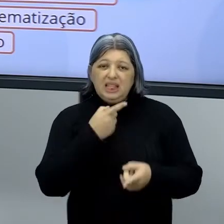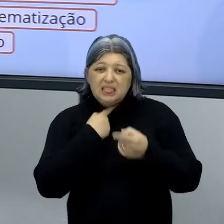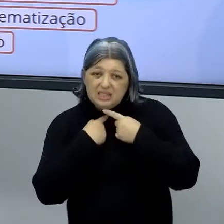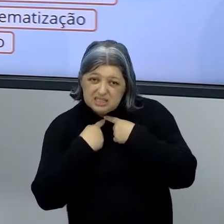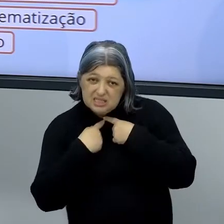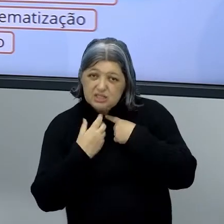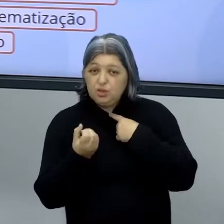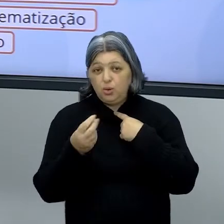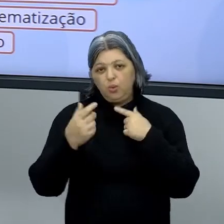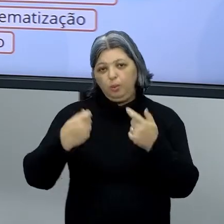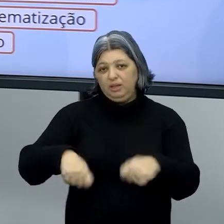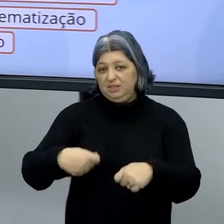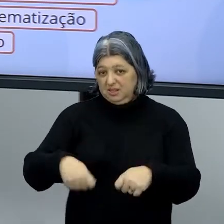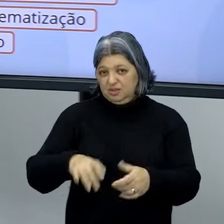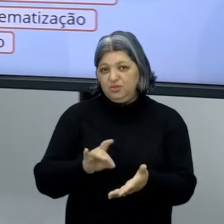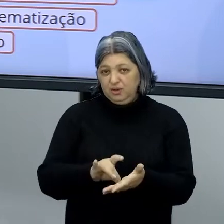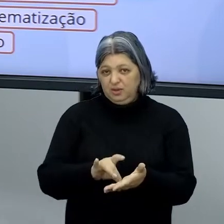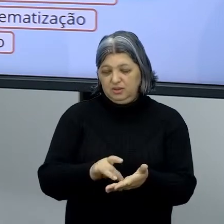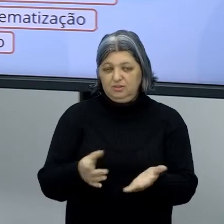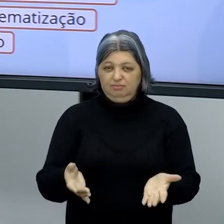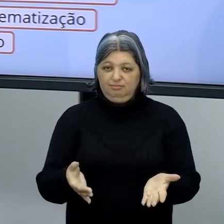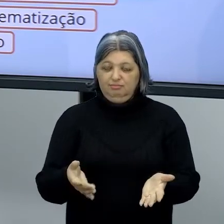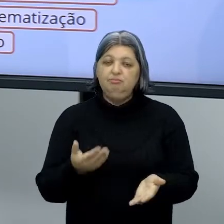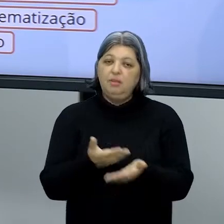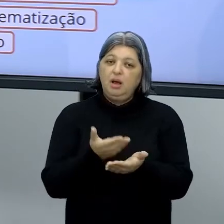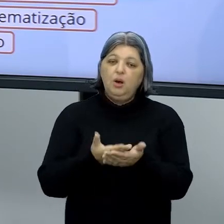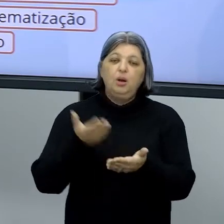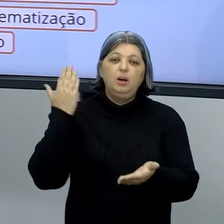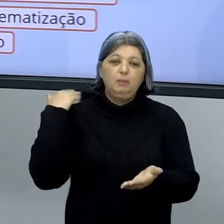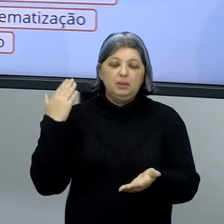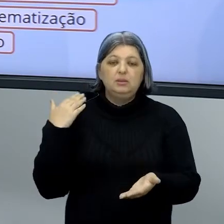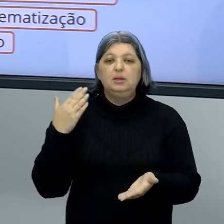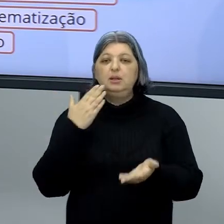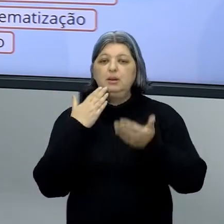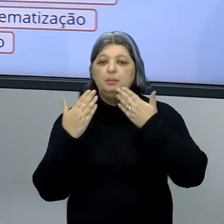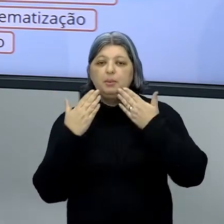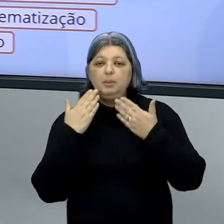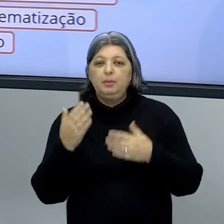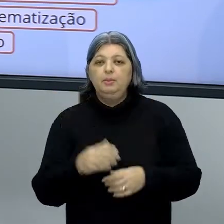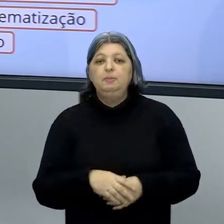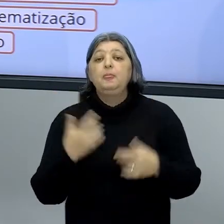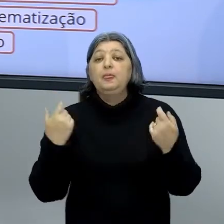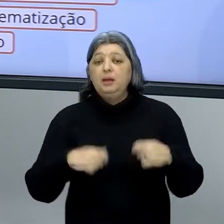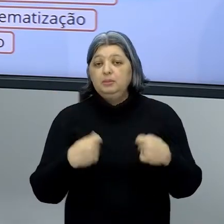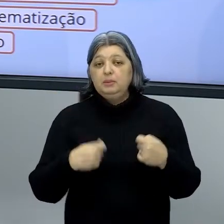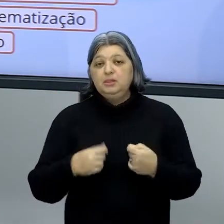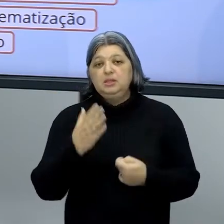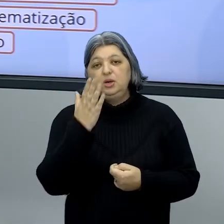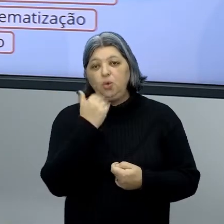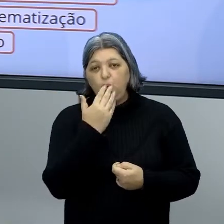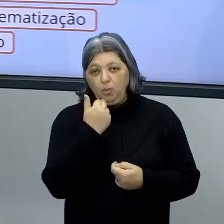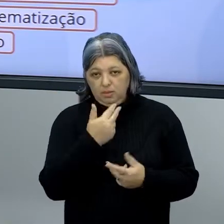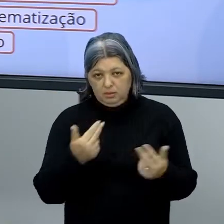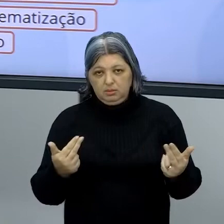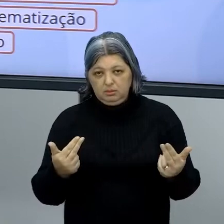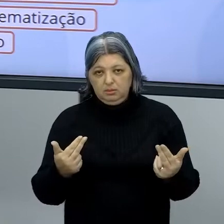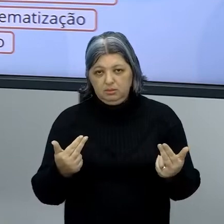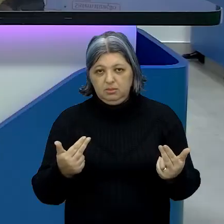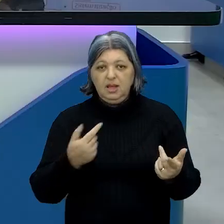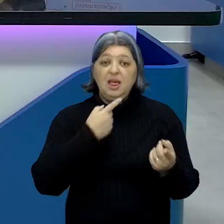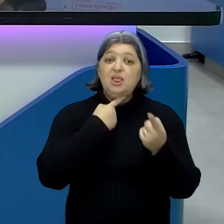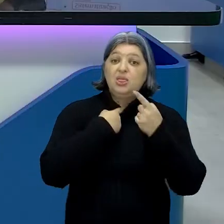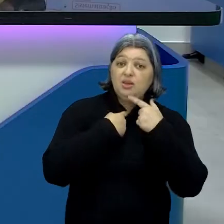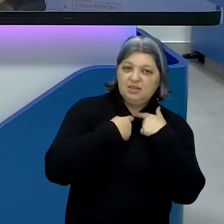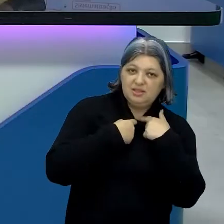ou necessita? E eu aí nas aulas passadas a gente conversou assim, a gente precisa se alimentar. Sim. Nosso desejo é ir num